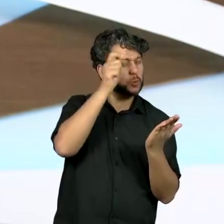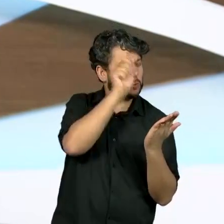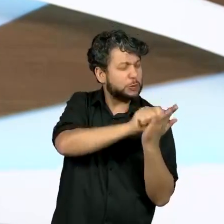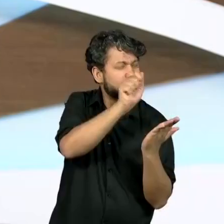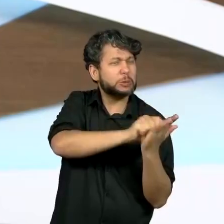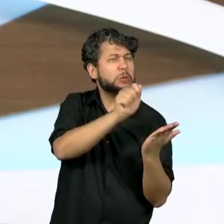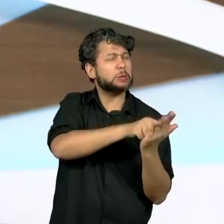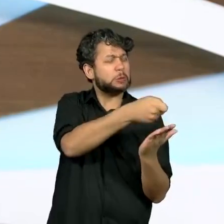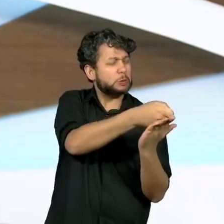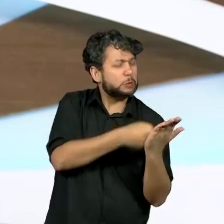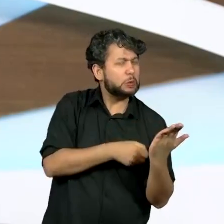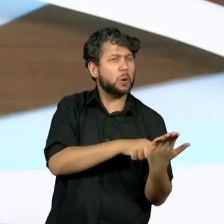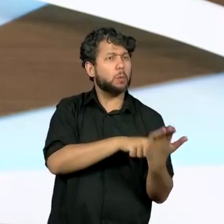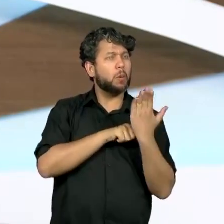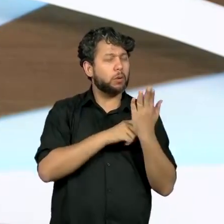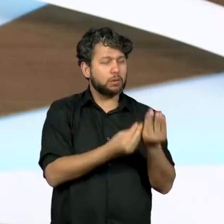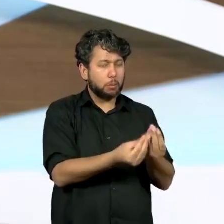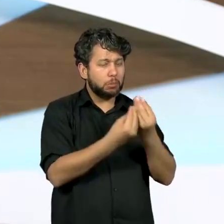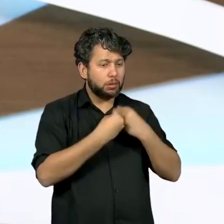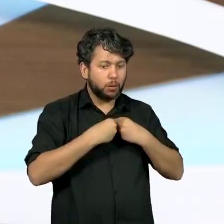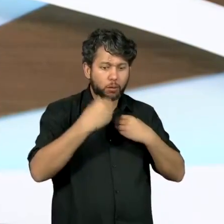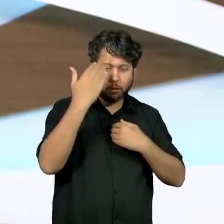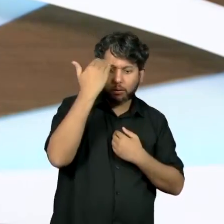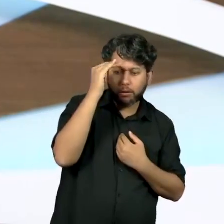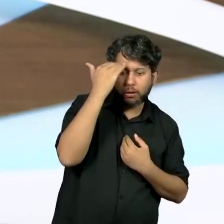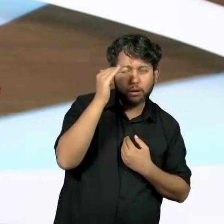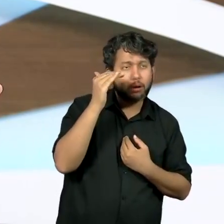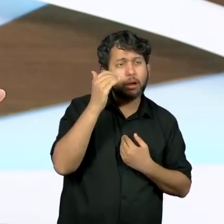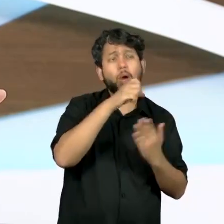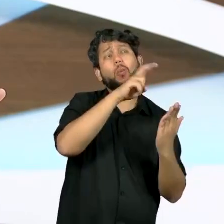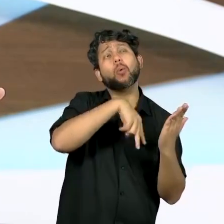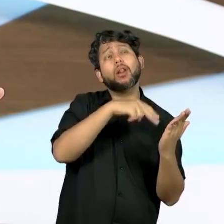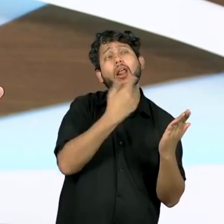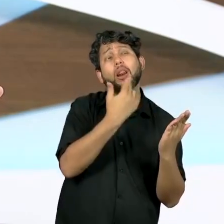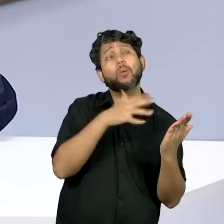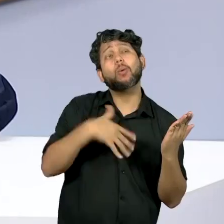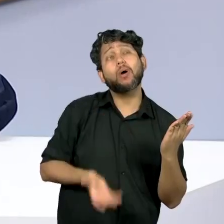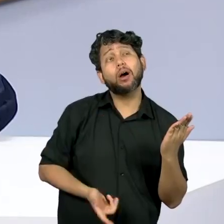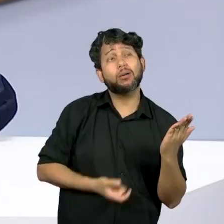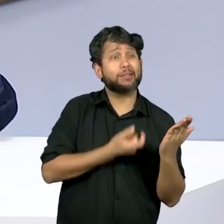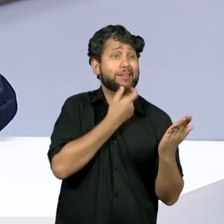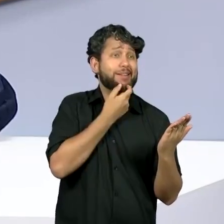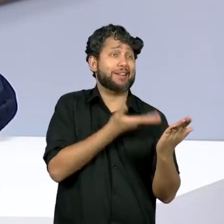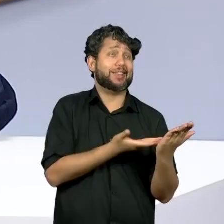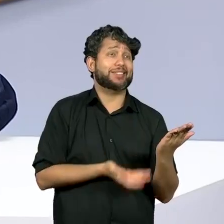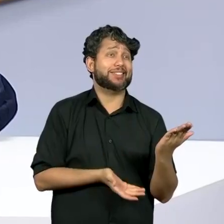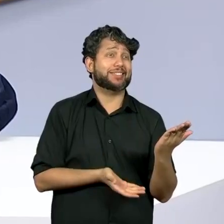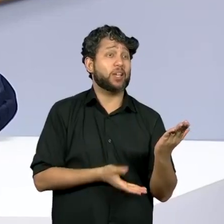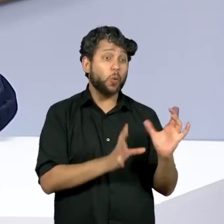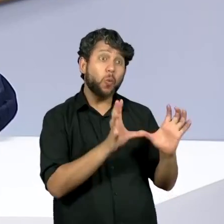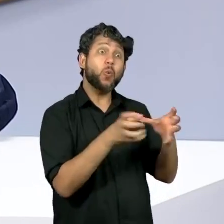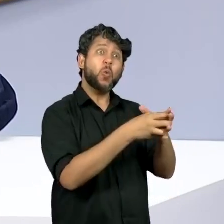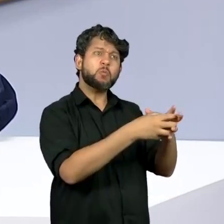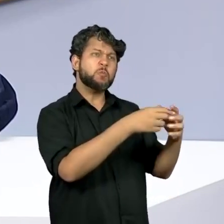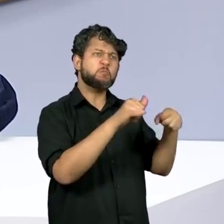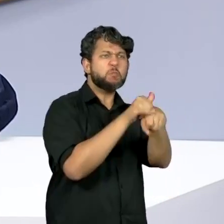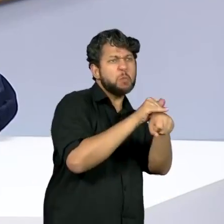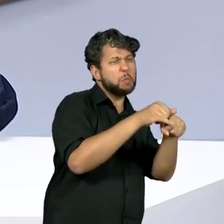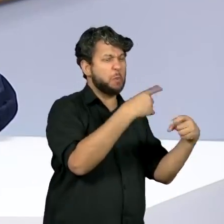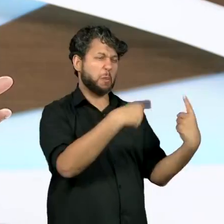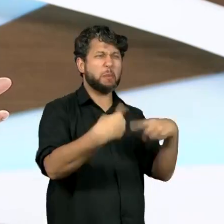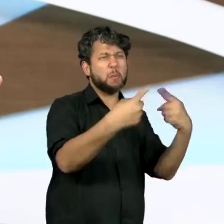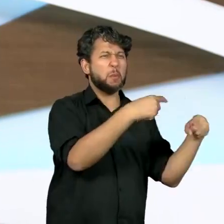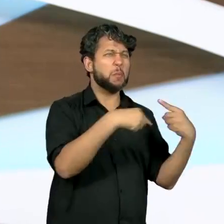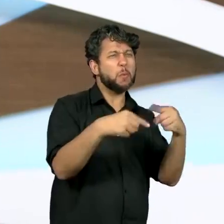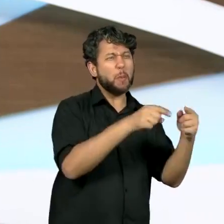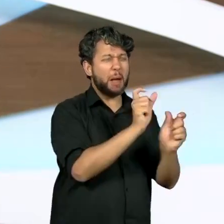li para me formar, são obras que são escritas em inglês e que vêm as grandes pensadoras que